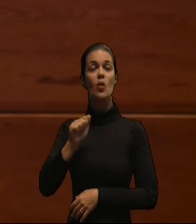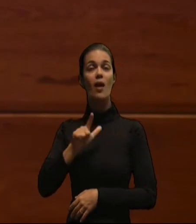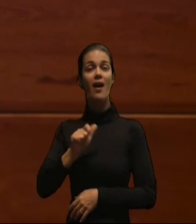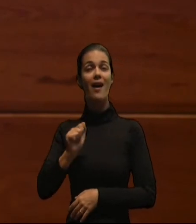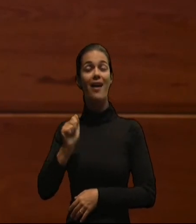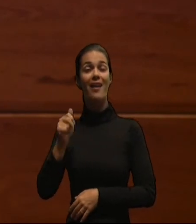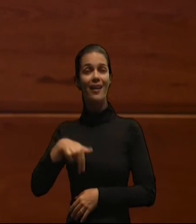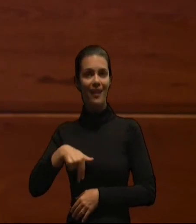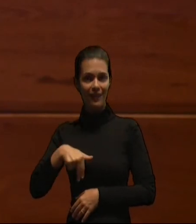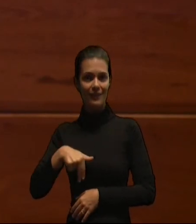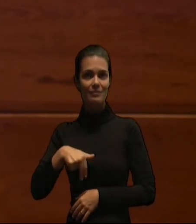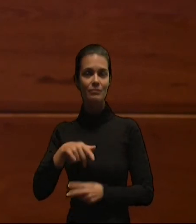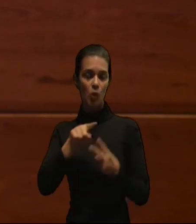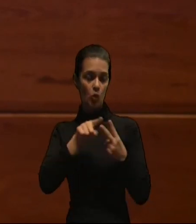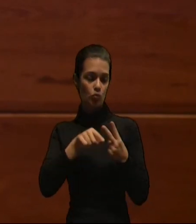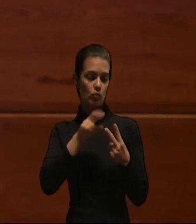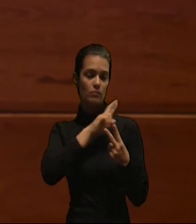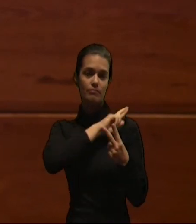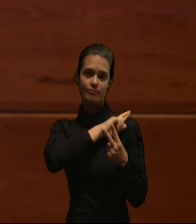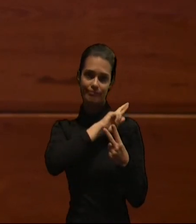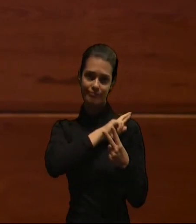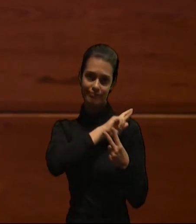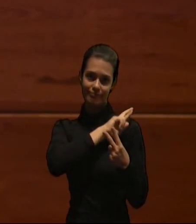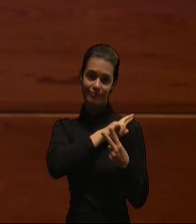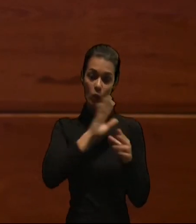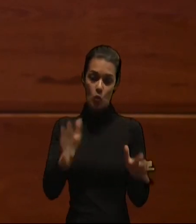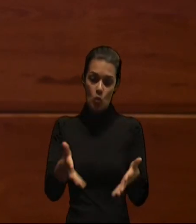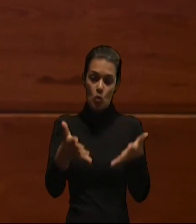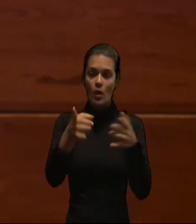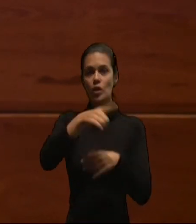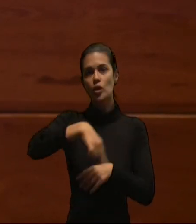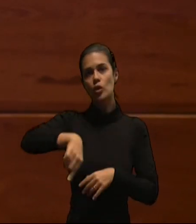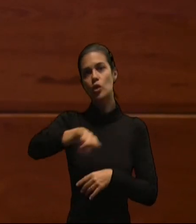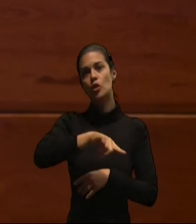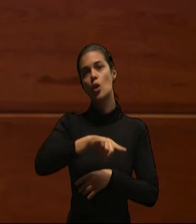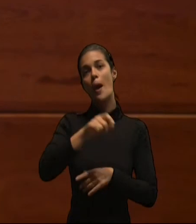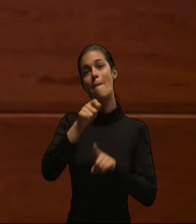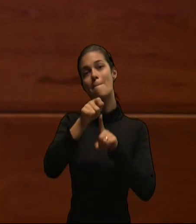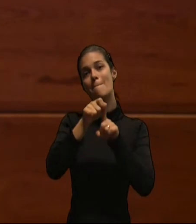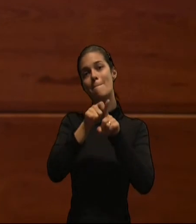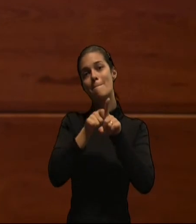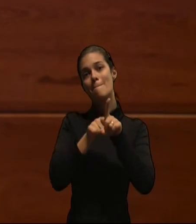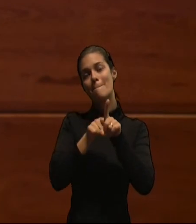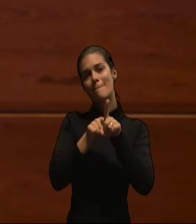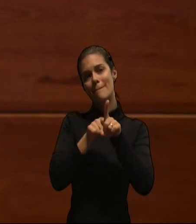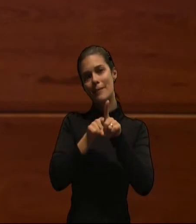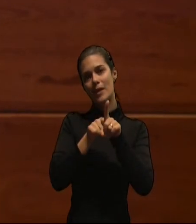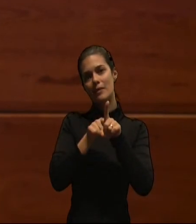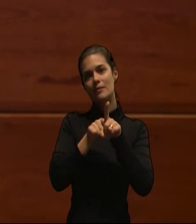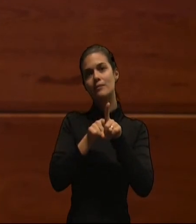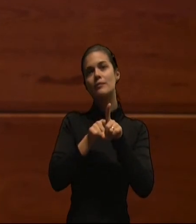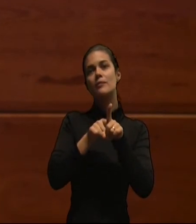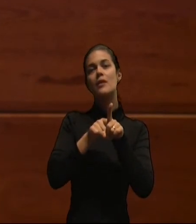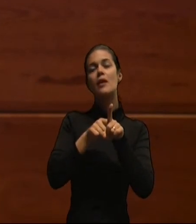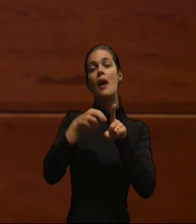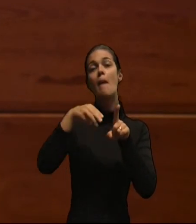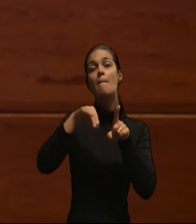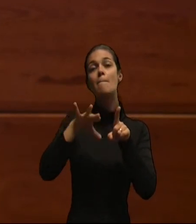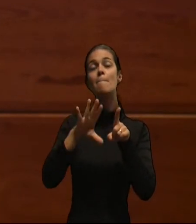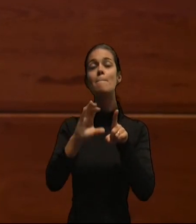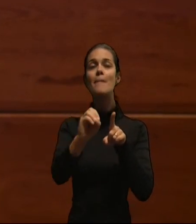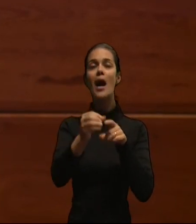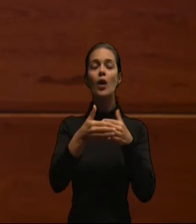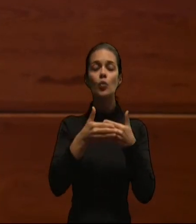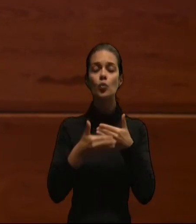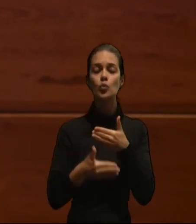nos dirigir também neste momento de oração pró-família. A partir do dia 1º de maio, que é o mês da